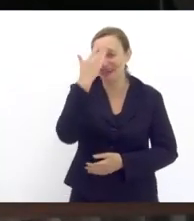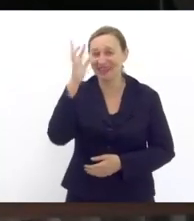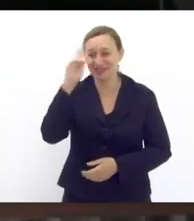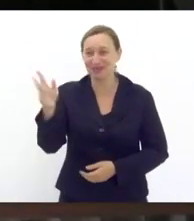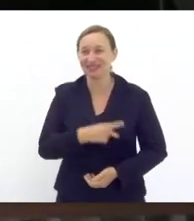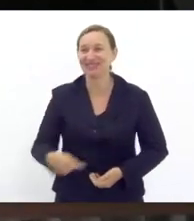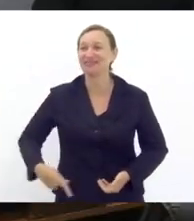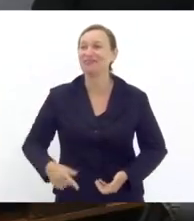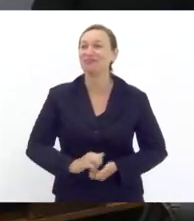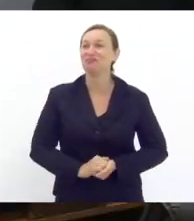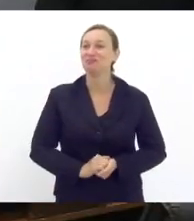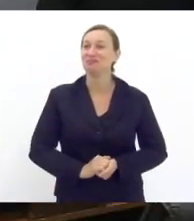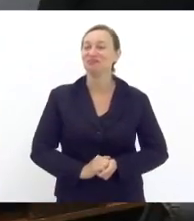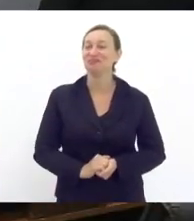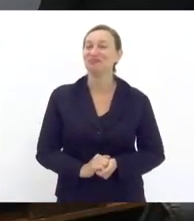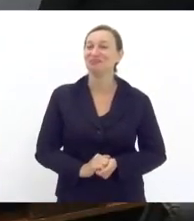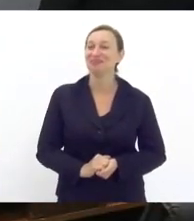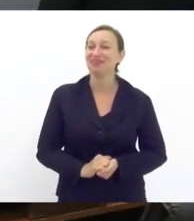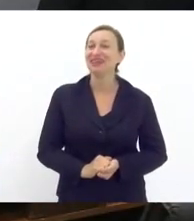presidente.